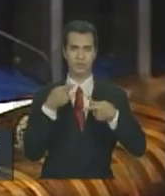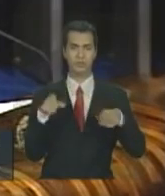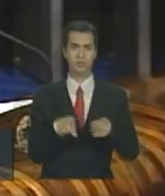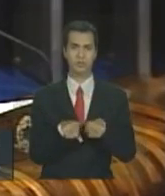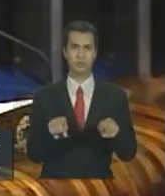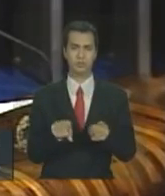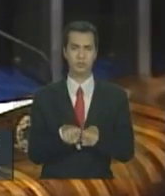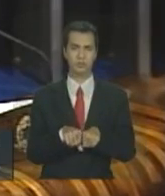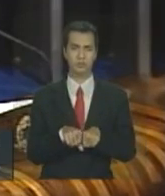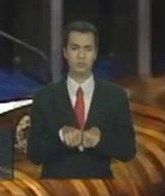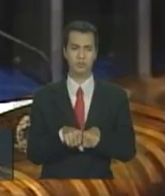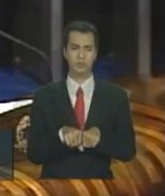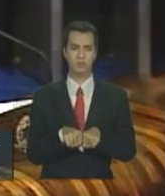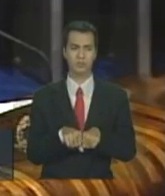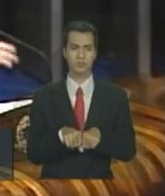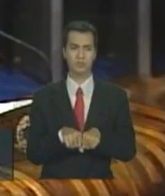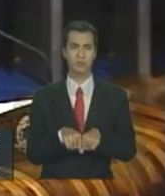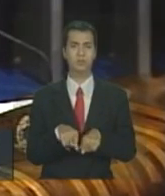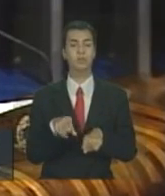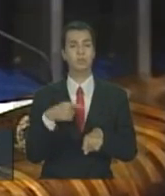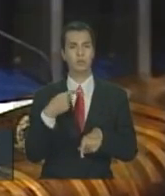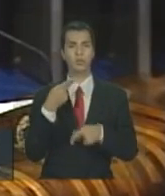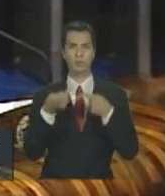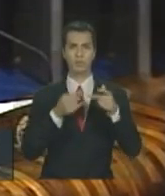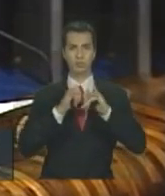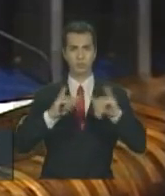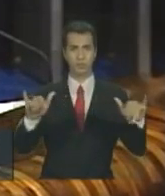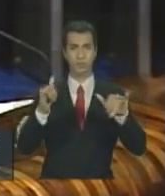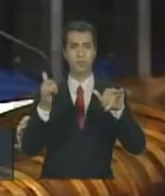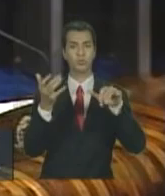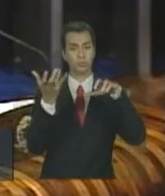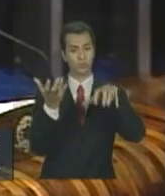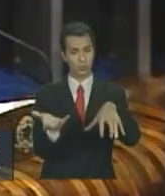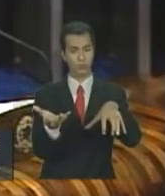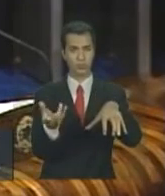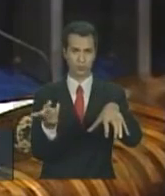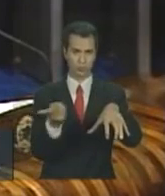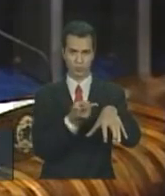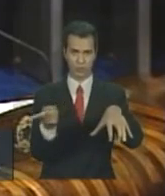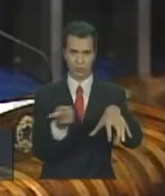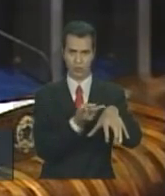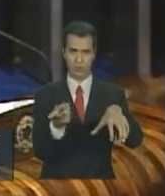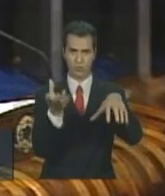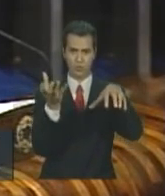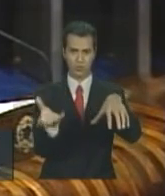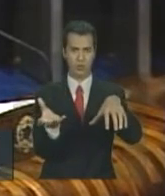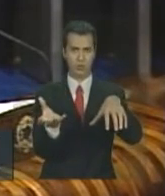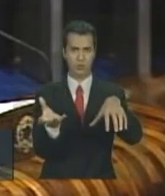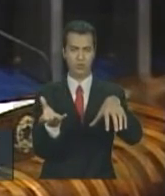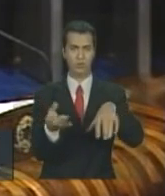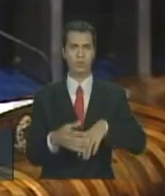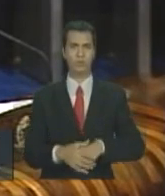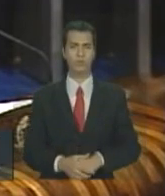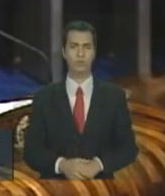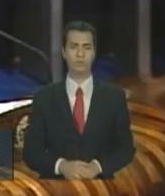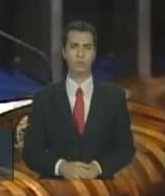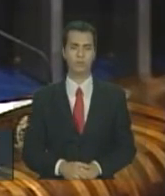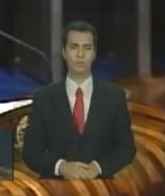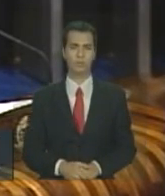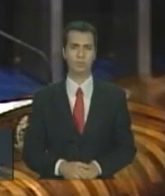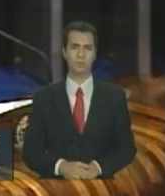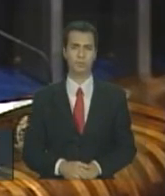também para duas casas, para a Câmara e para o Senado, né, mesmo sendo aqui no Senado,